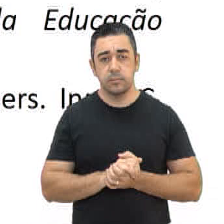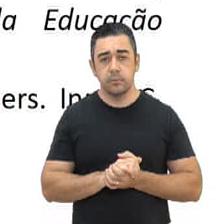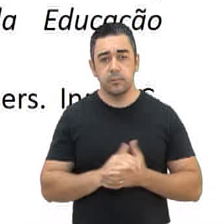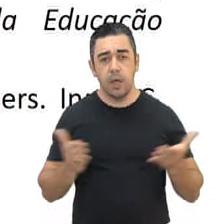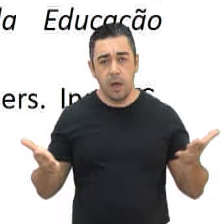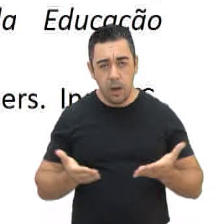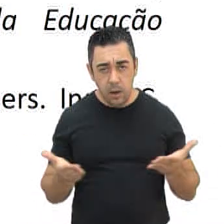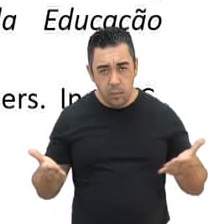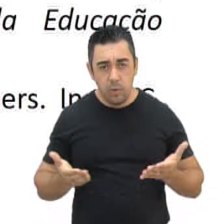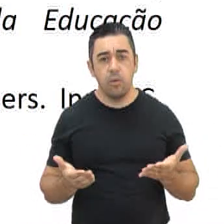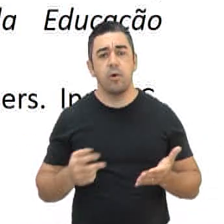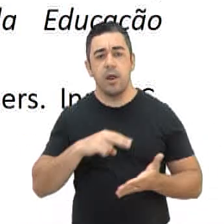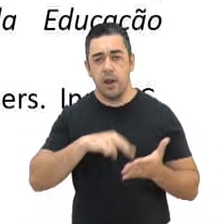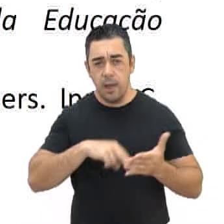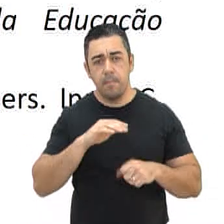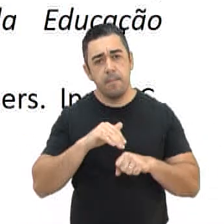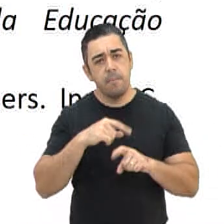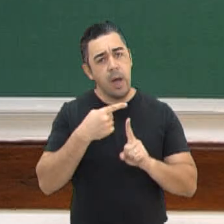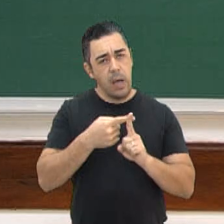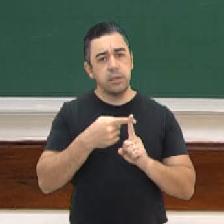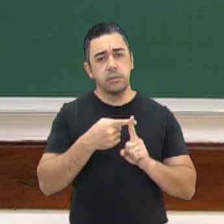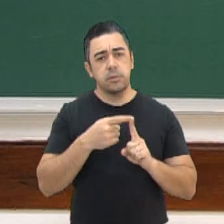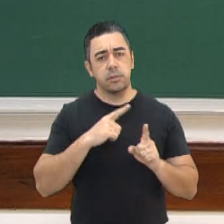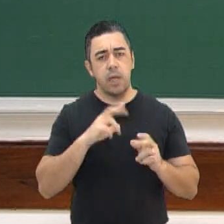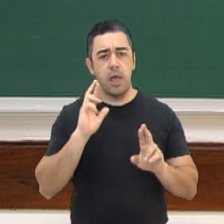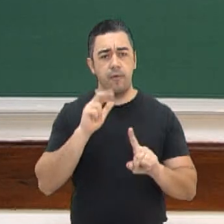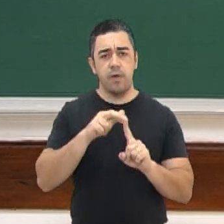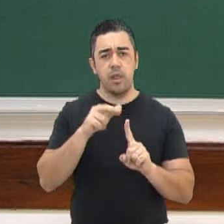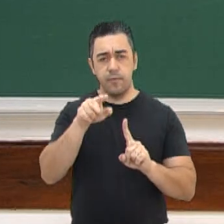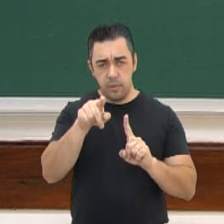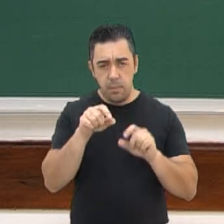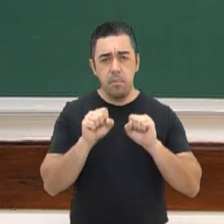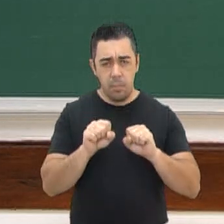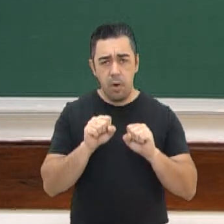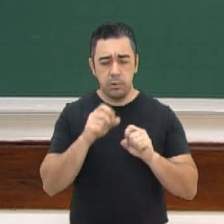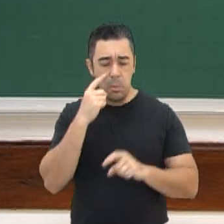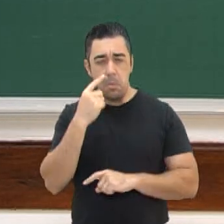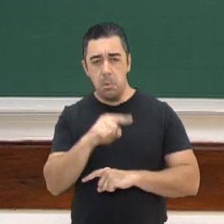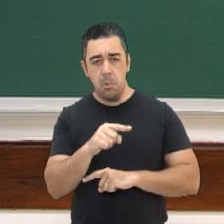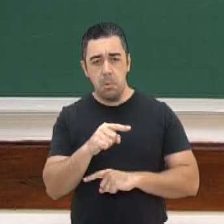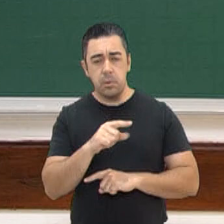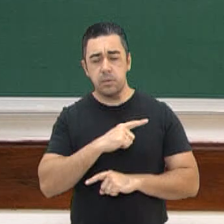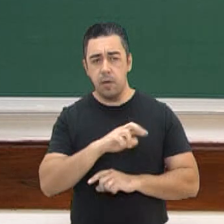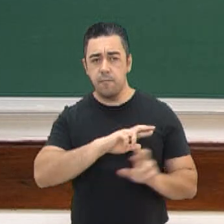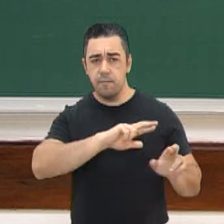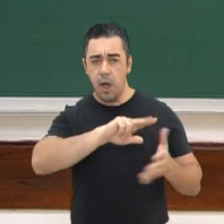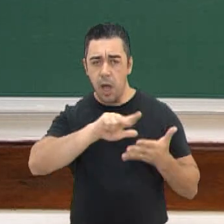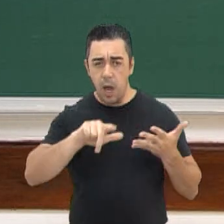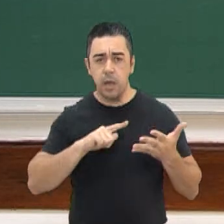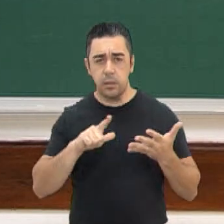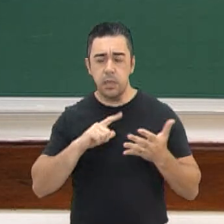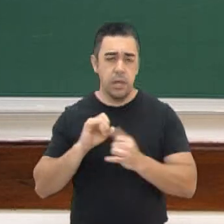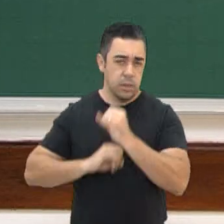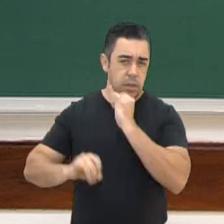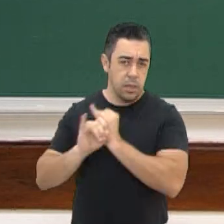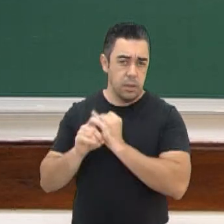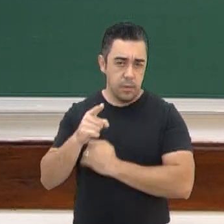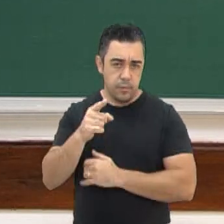gostaria de fazer mais leituras, tem aqui as referências, vocês podem consultar. Muitas delas estão disponíveis na